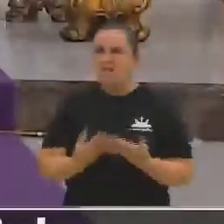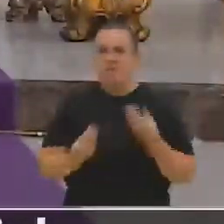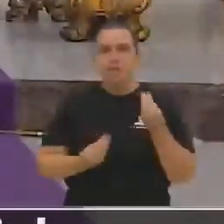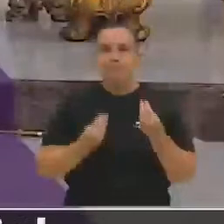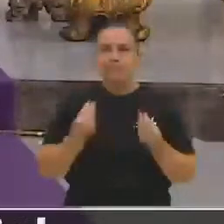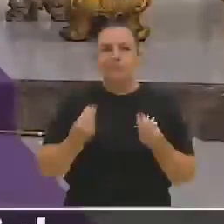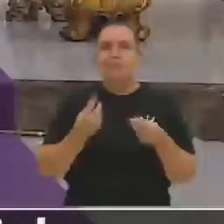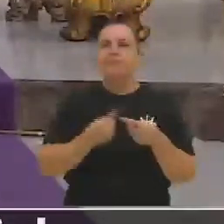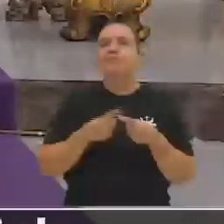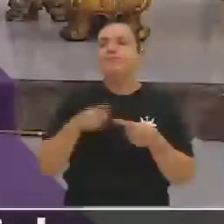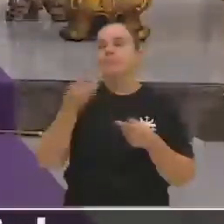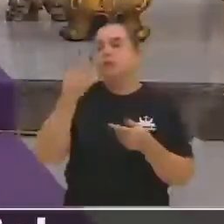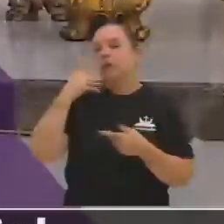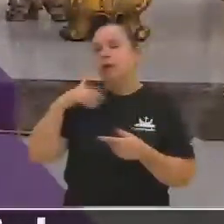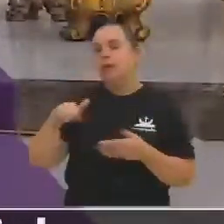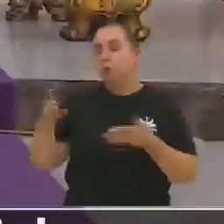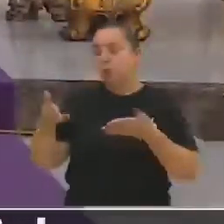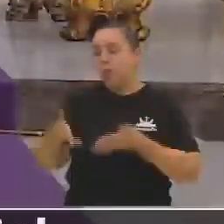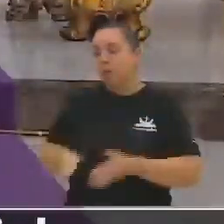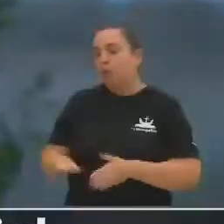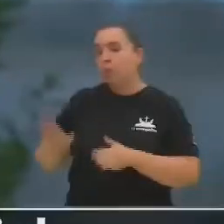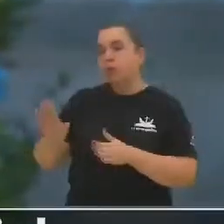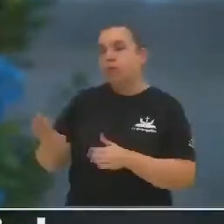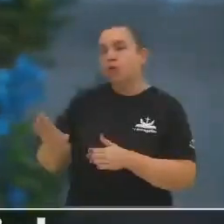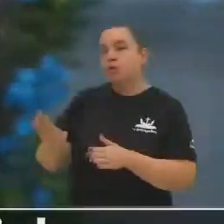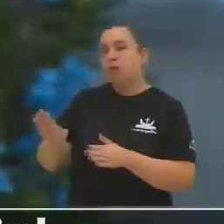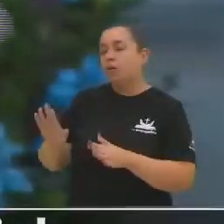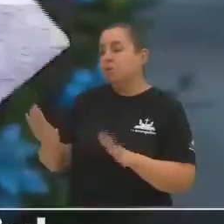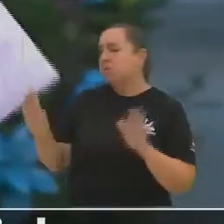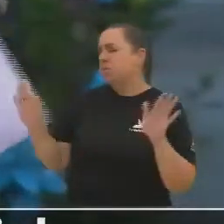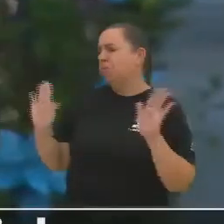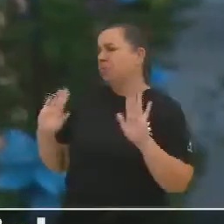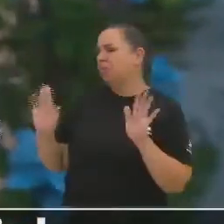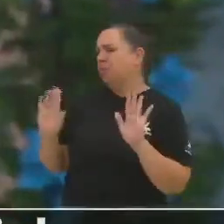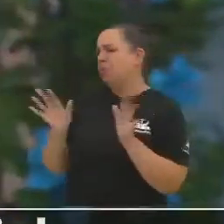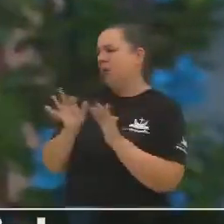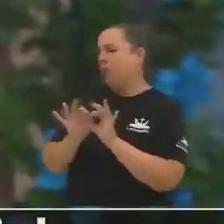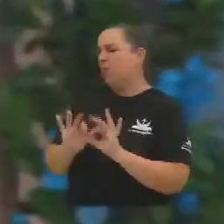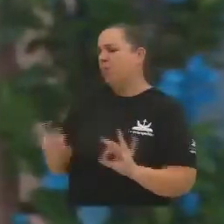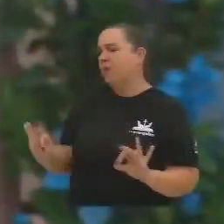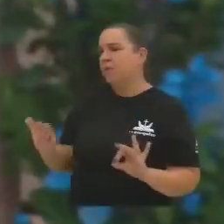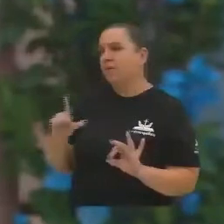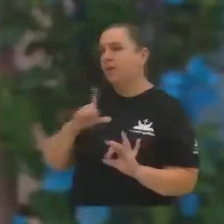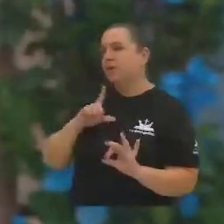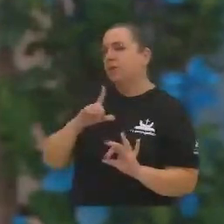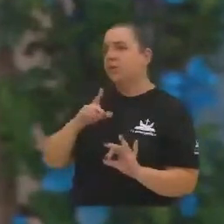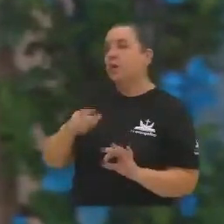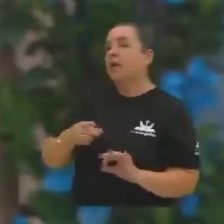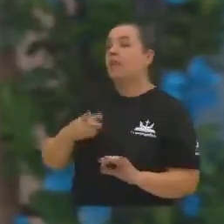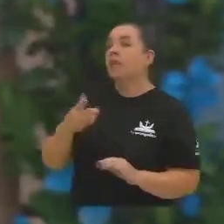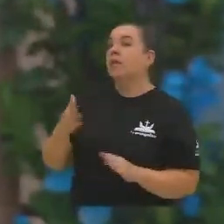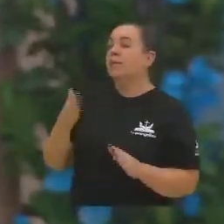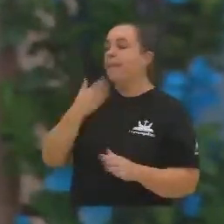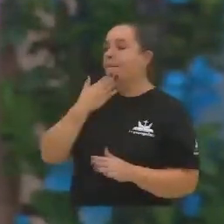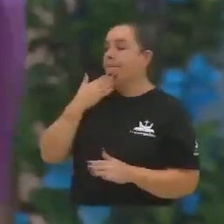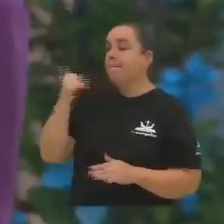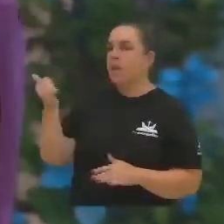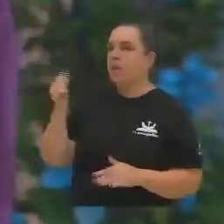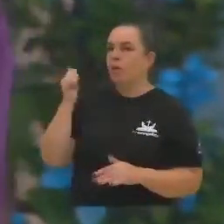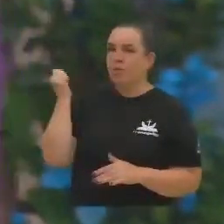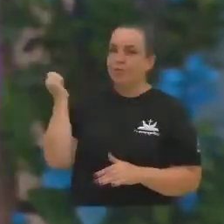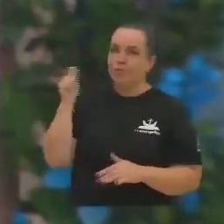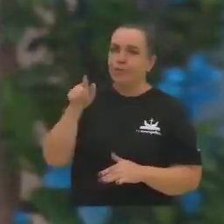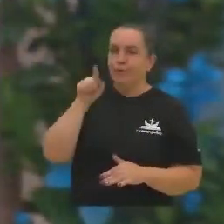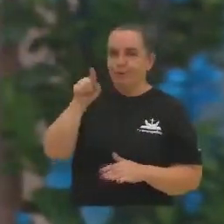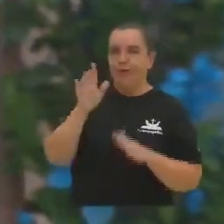porque a criança hoje nascida no seio da família mais humilde que tivéssemos, estaria em melhores